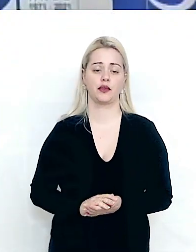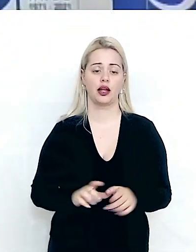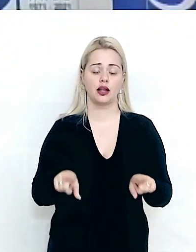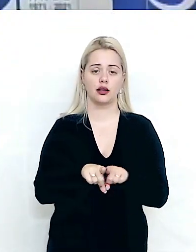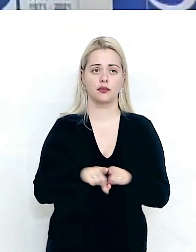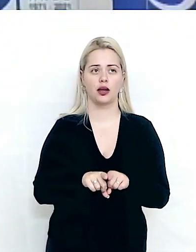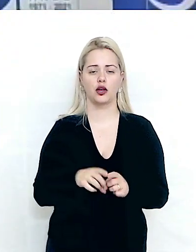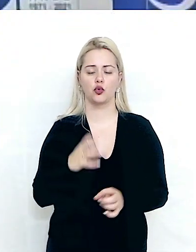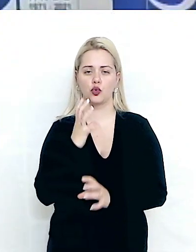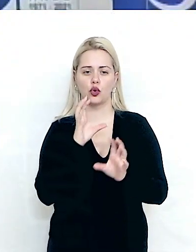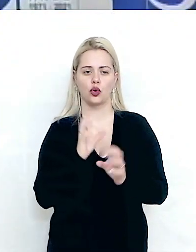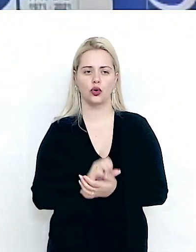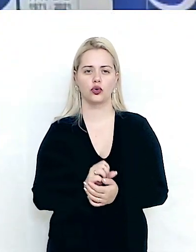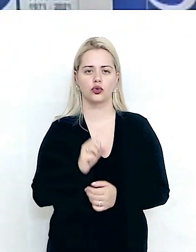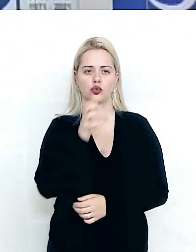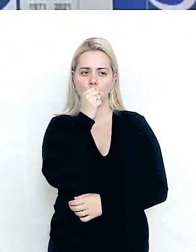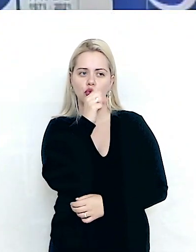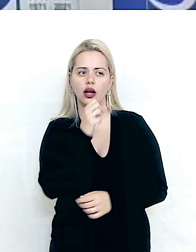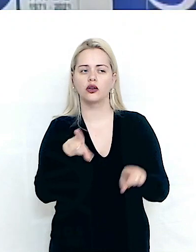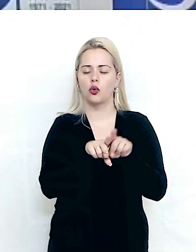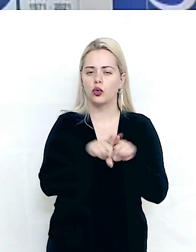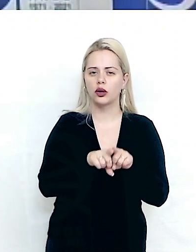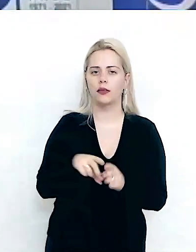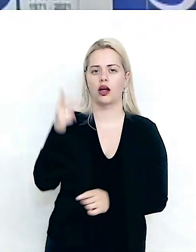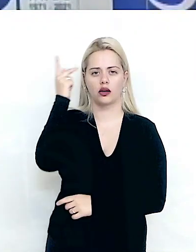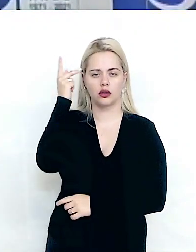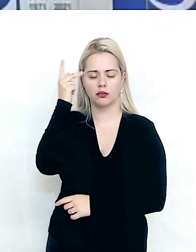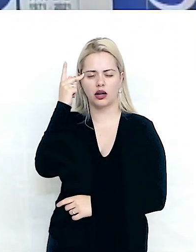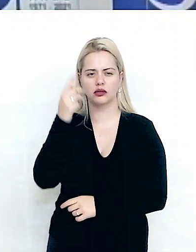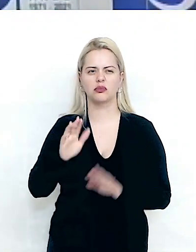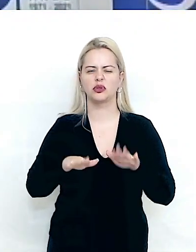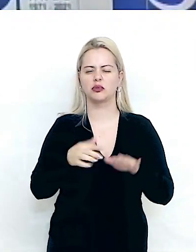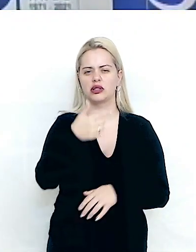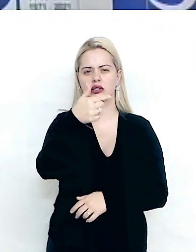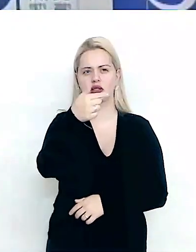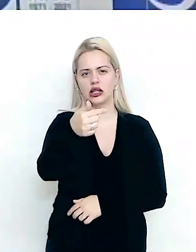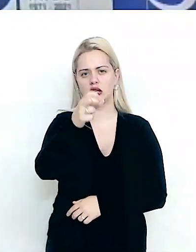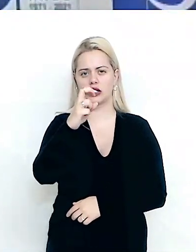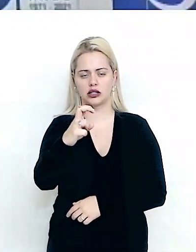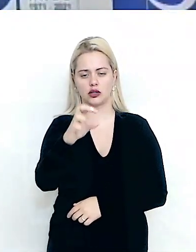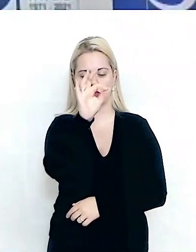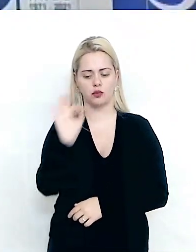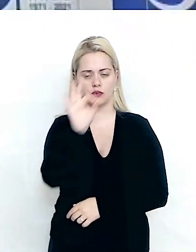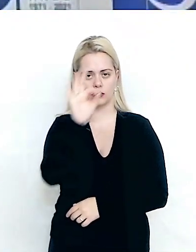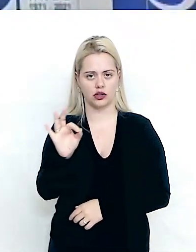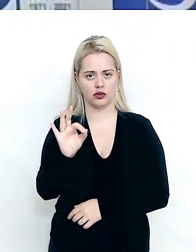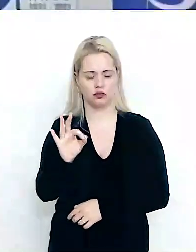de laranja brasileiro é produzido em grande medida no estado de São Paulo. Nós controlamos 75% do mercado internacional de suco de